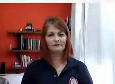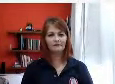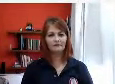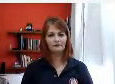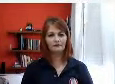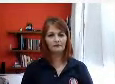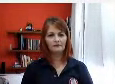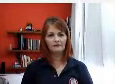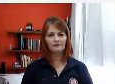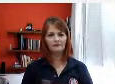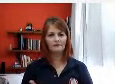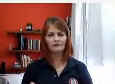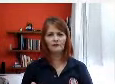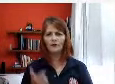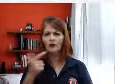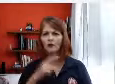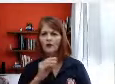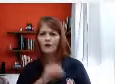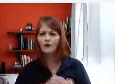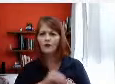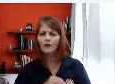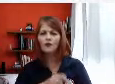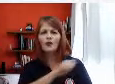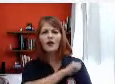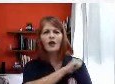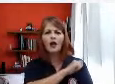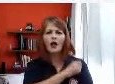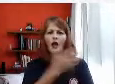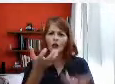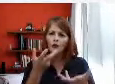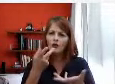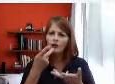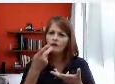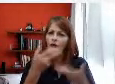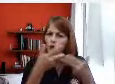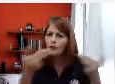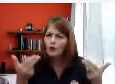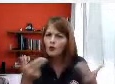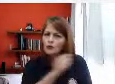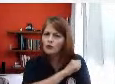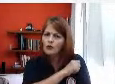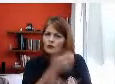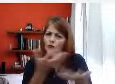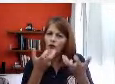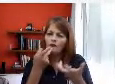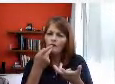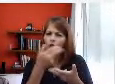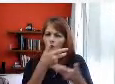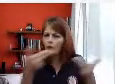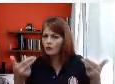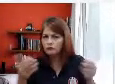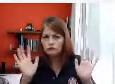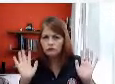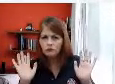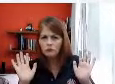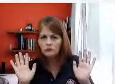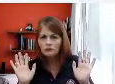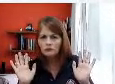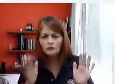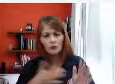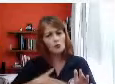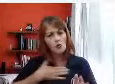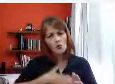Isso. Então, não sei se alguns alunos, de repente, querem falar em alguma coisa, Silvia. Não sei se eles gostariam de falar